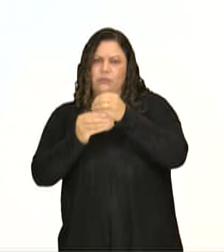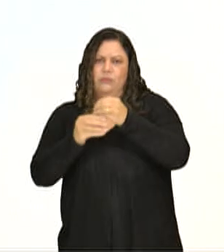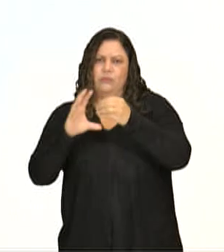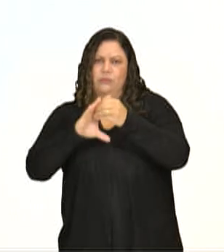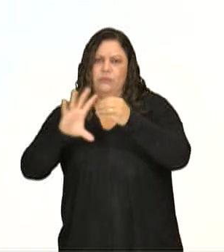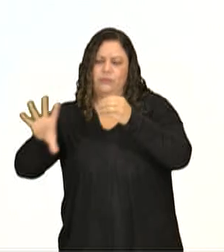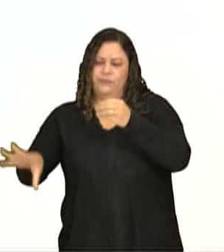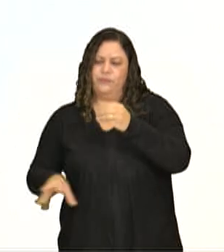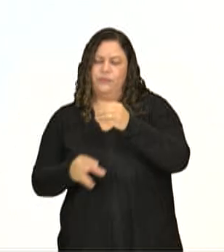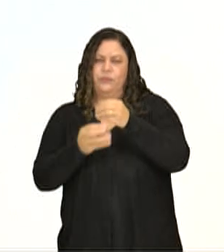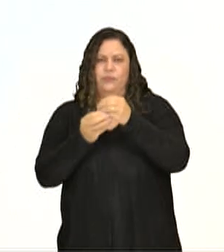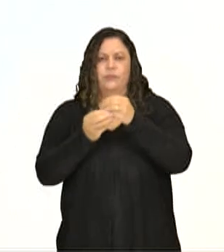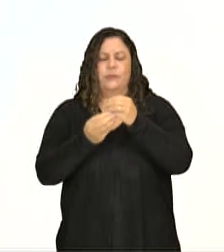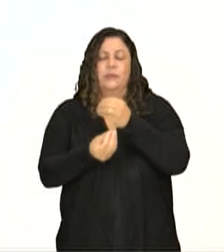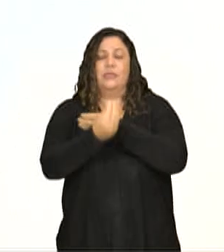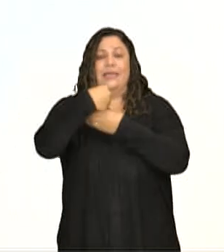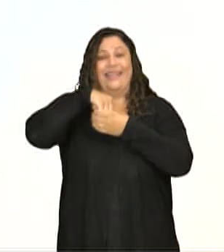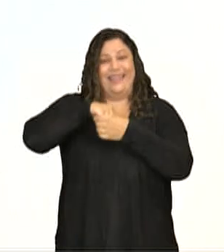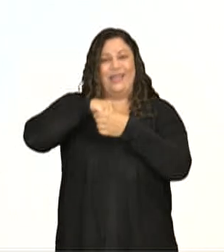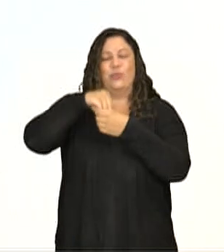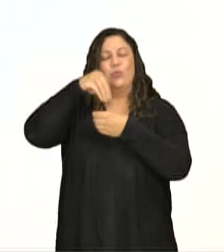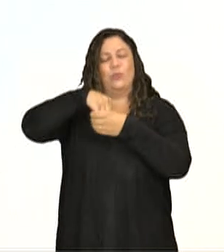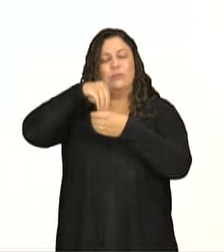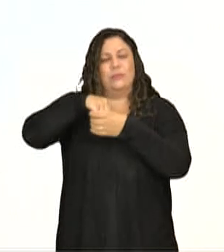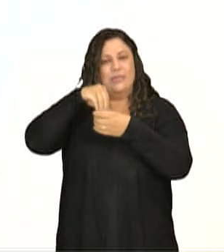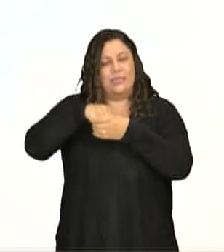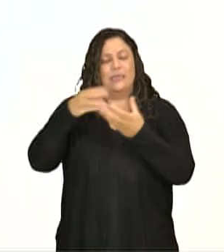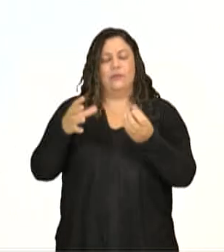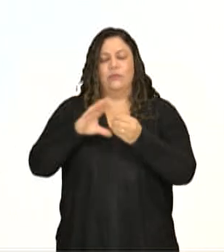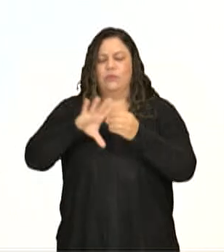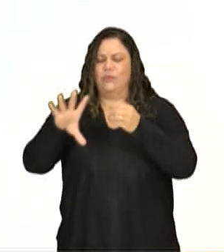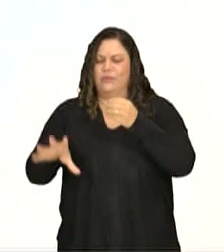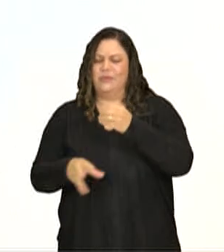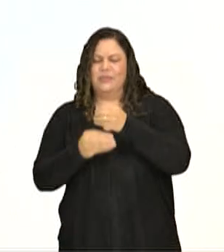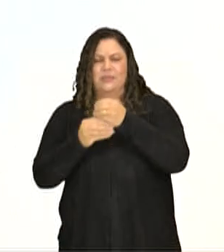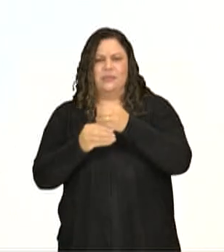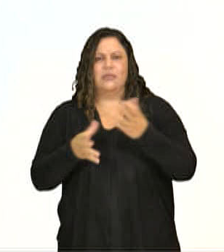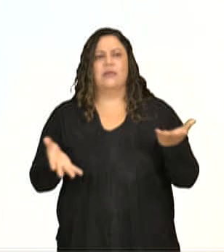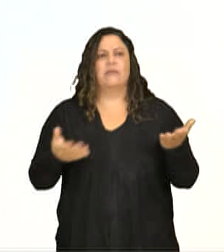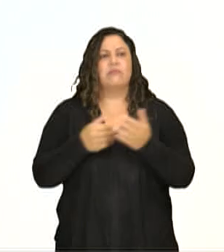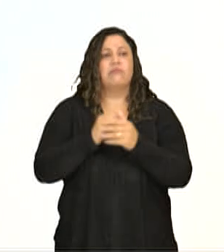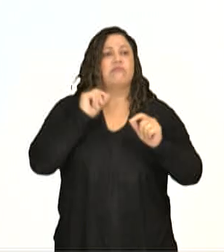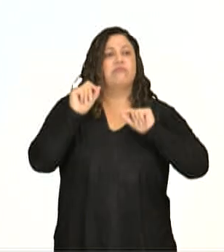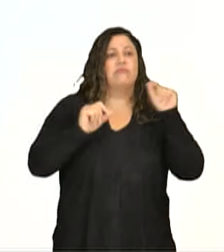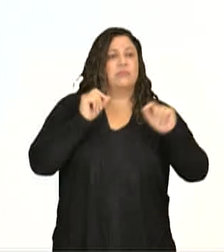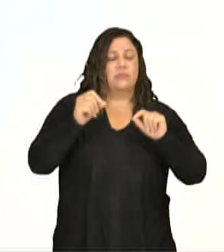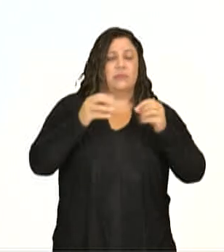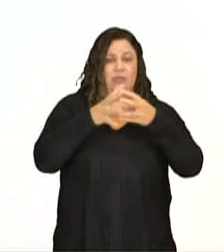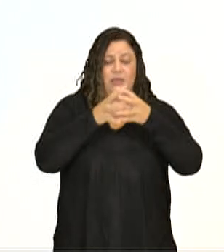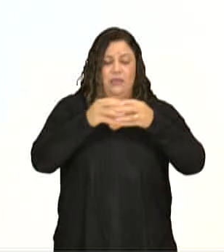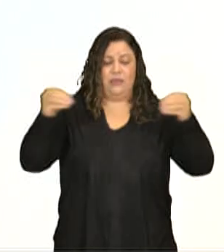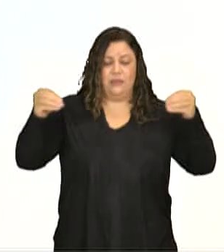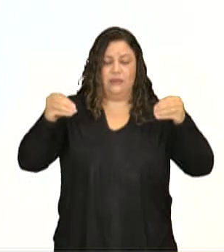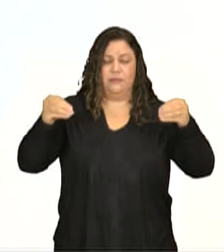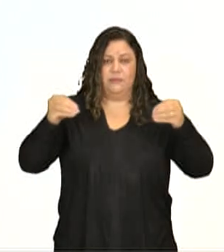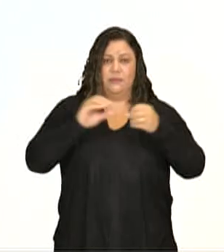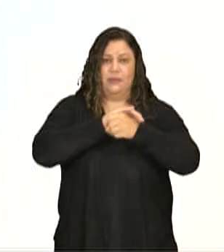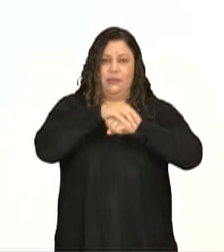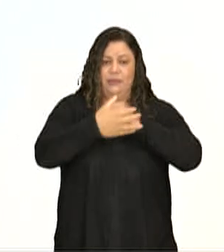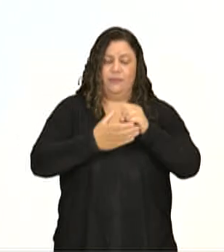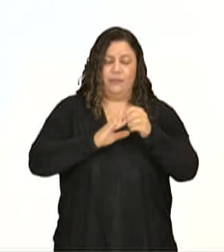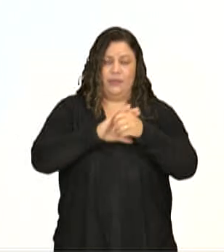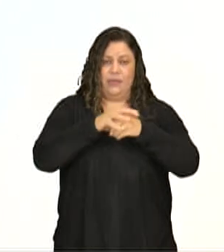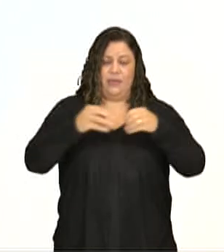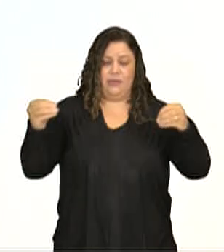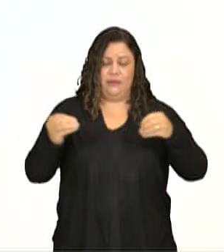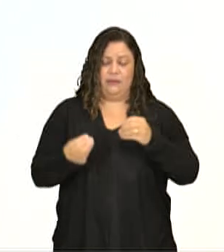com a substância em questão no seu interior, aquilo que vai estar dentro do interior dessa bolsa que ela vai se formar. Essa se desprende da membrana plasmática, passa a ficar